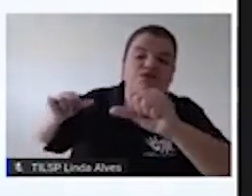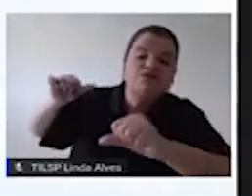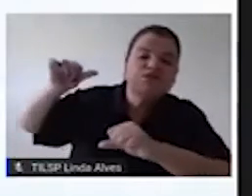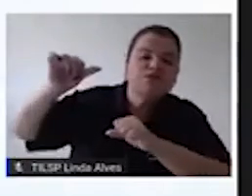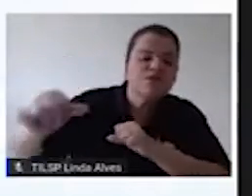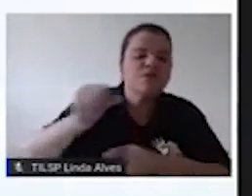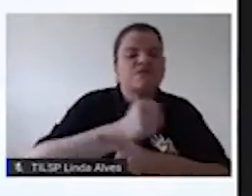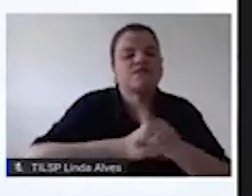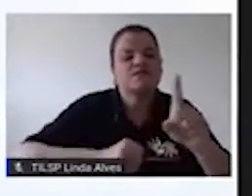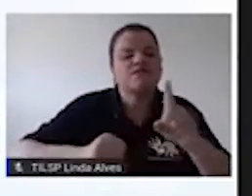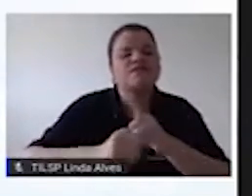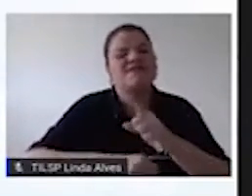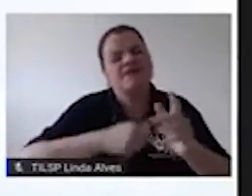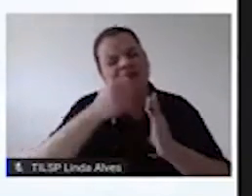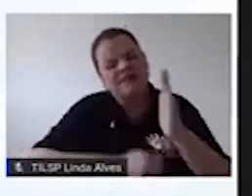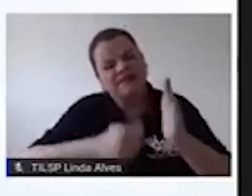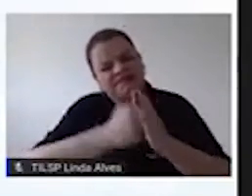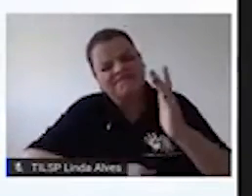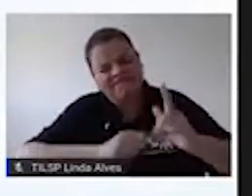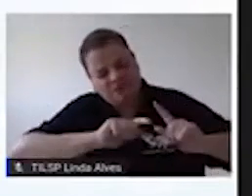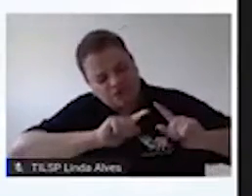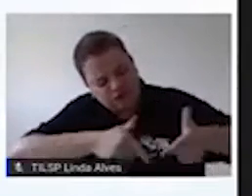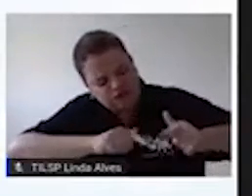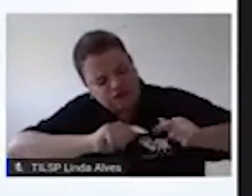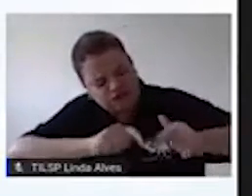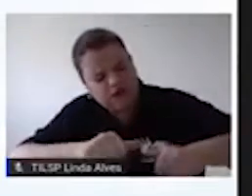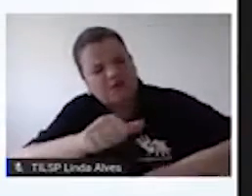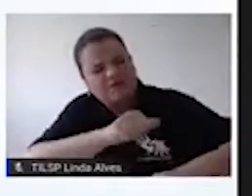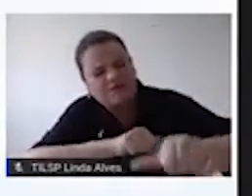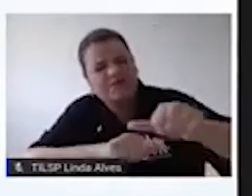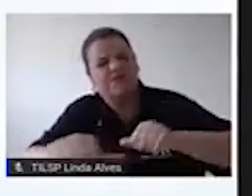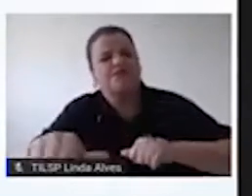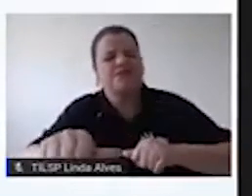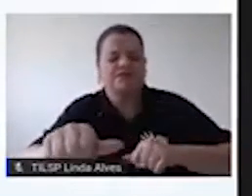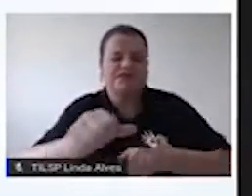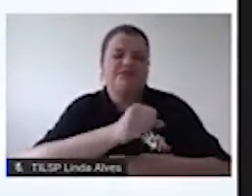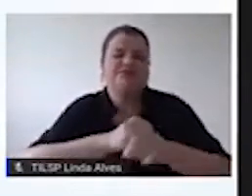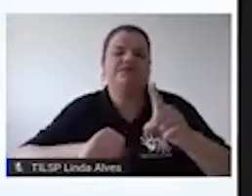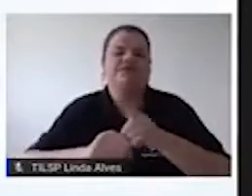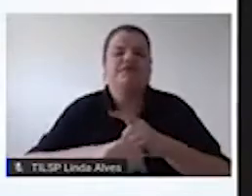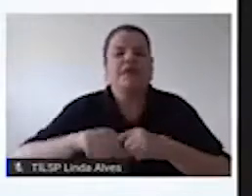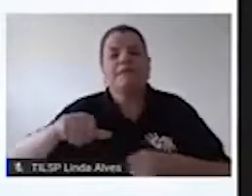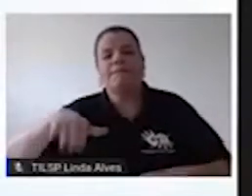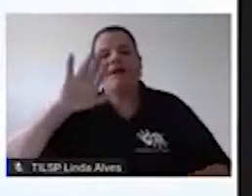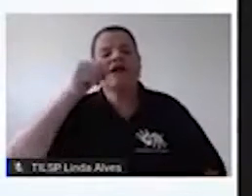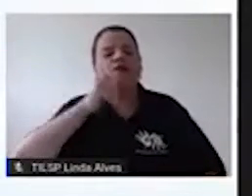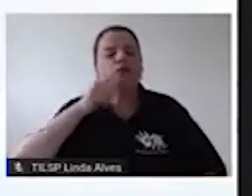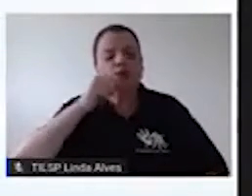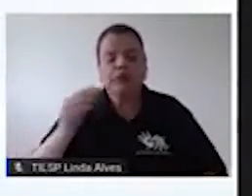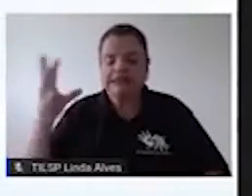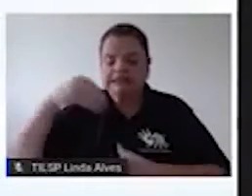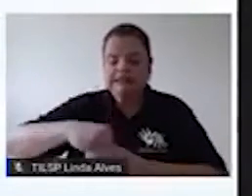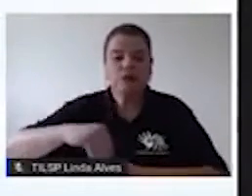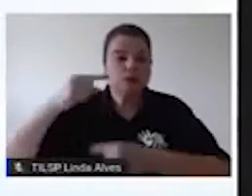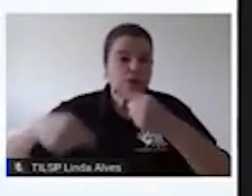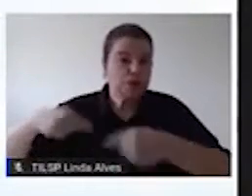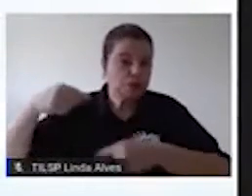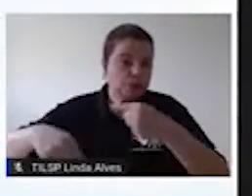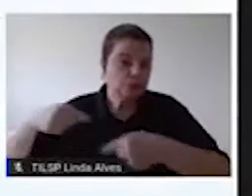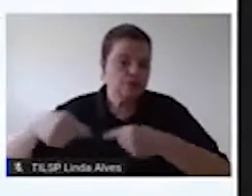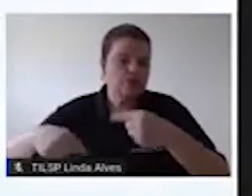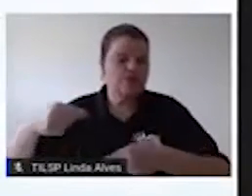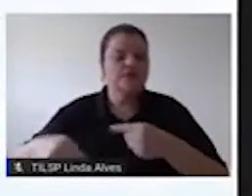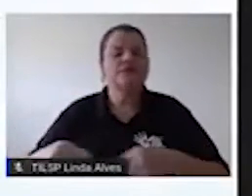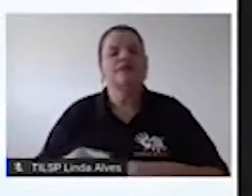que a gente vem lutando há muito tempo, né, para ter, né, que é mais mulheres na política, mas